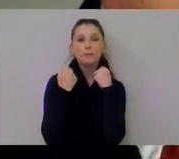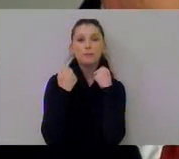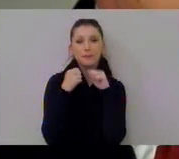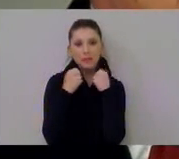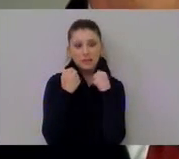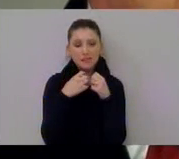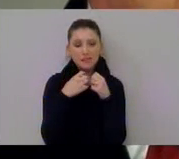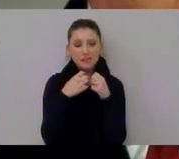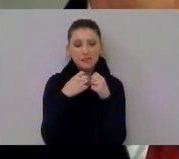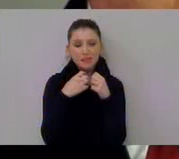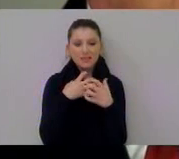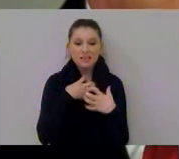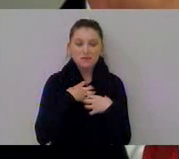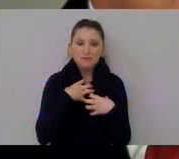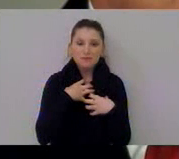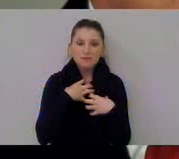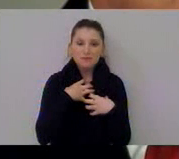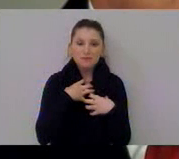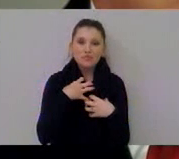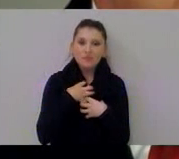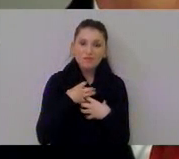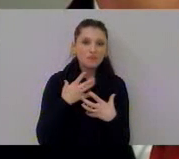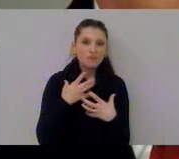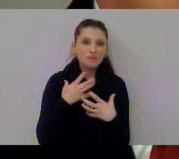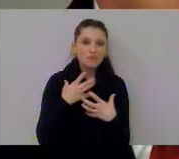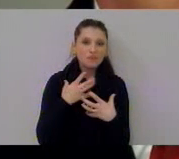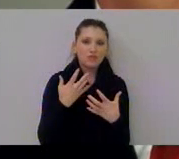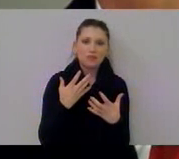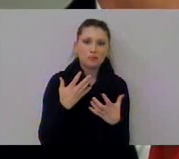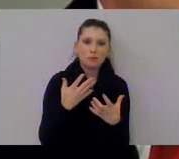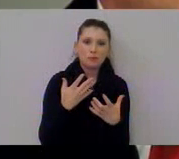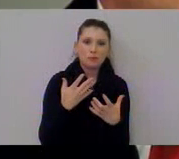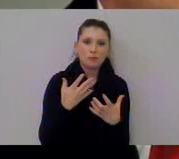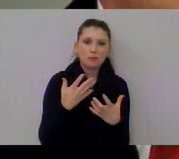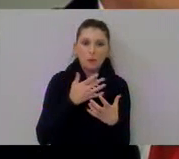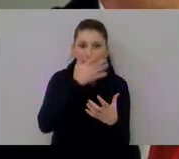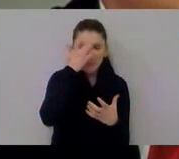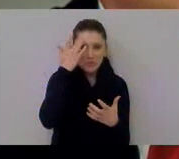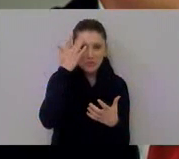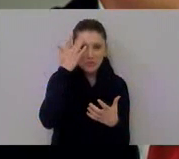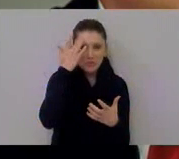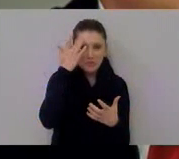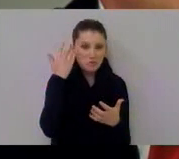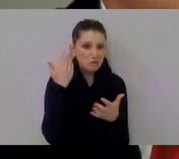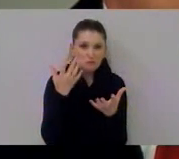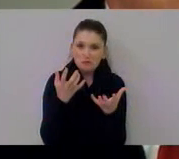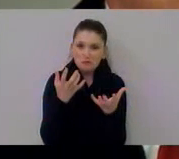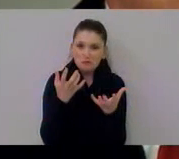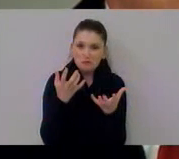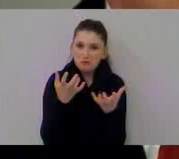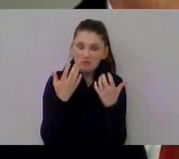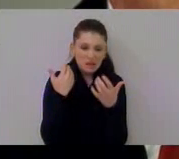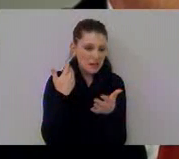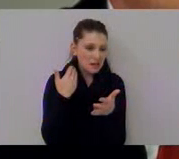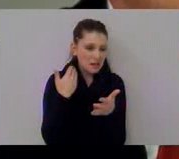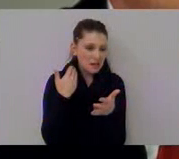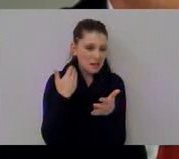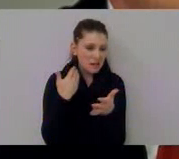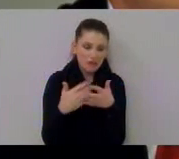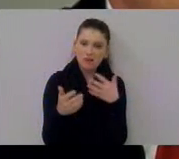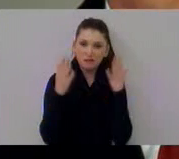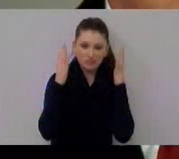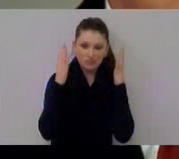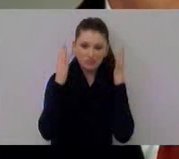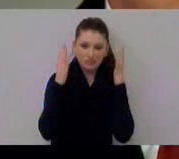se a prefeitura está devendo ou não. A população não quer saber de obras,